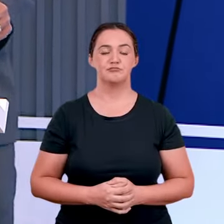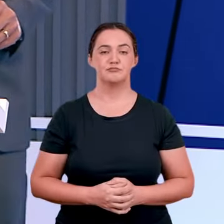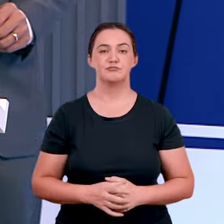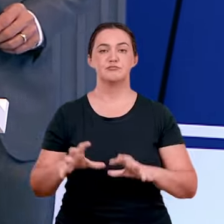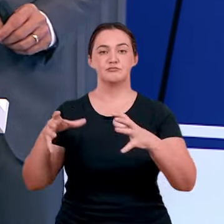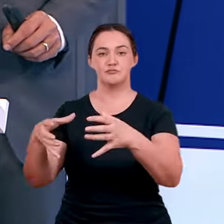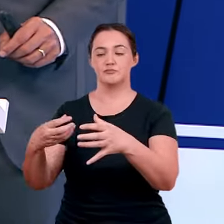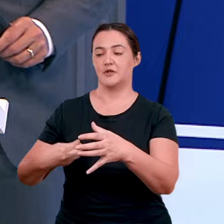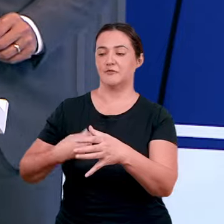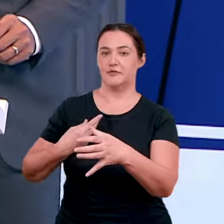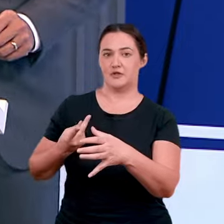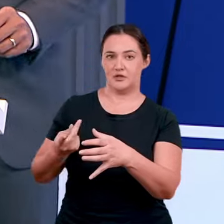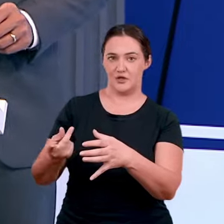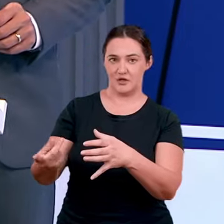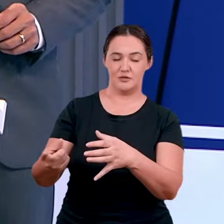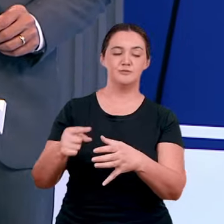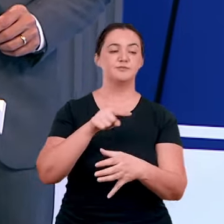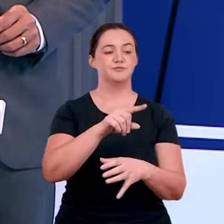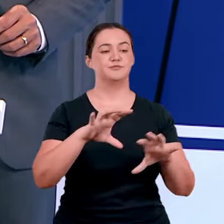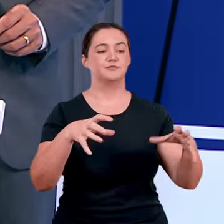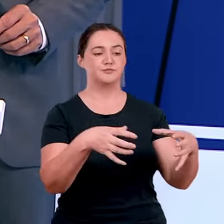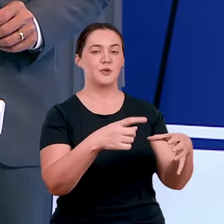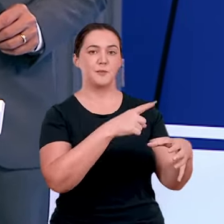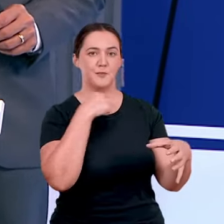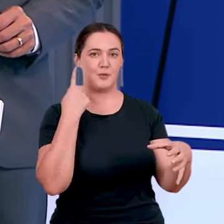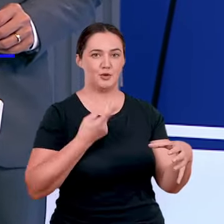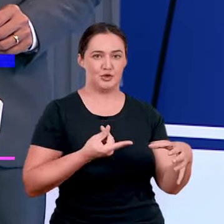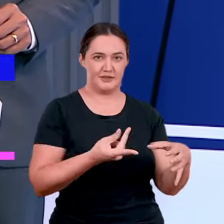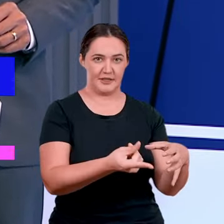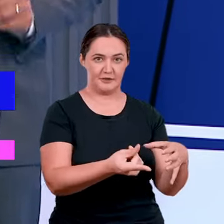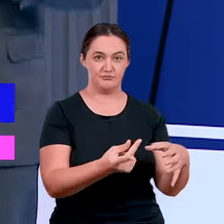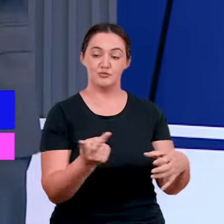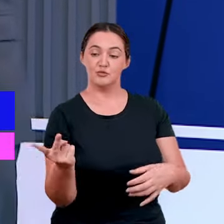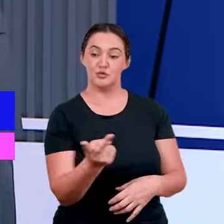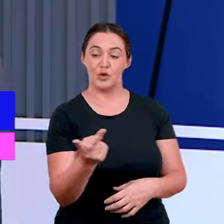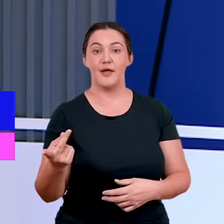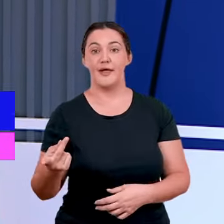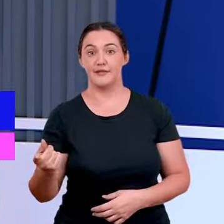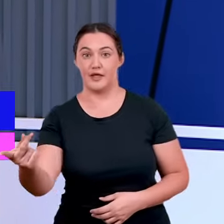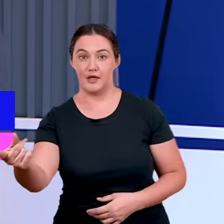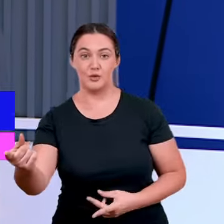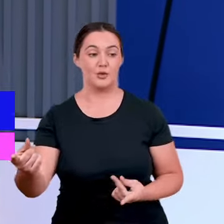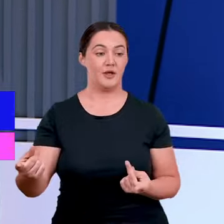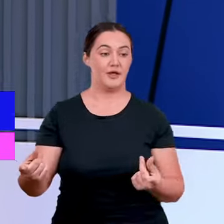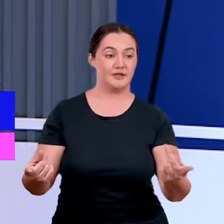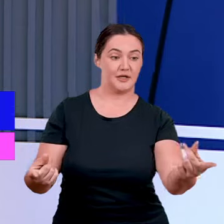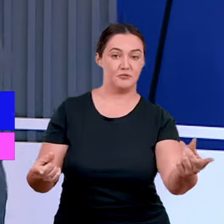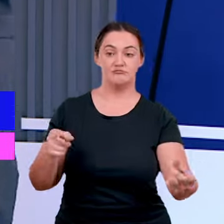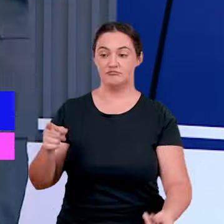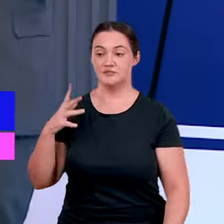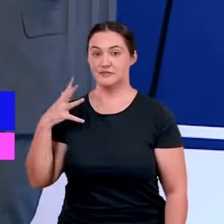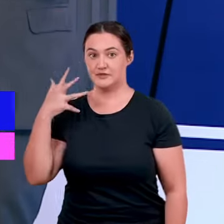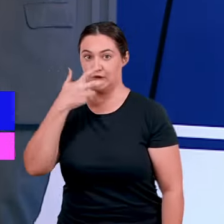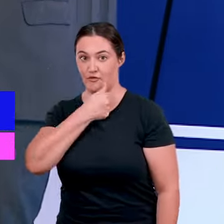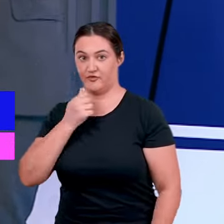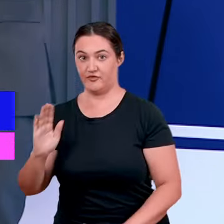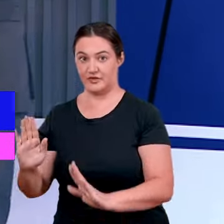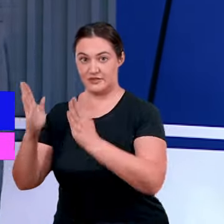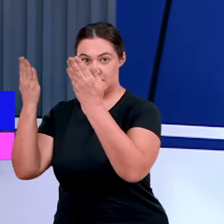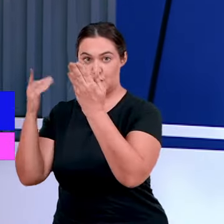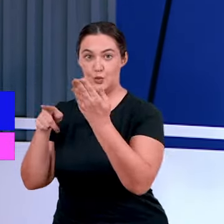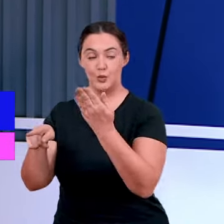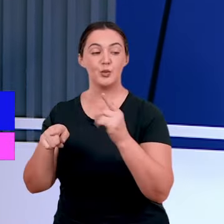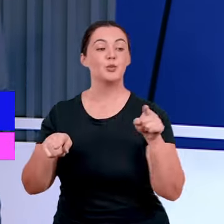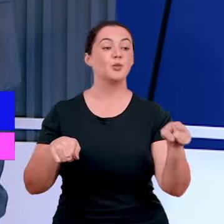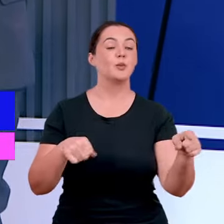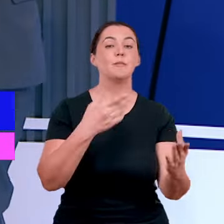De um lado está a vida eterna e do outro lado está a morte eterna. Os dois são eternos, só que um é salvação e o outro é